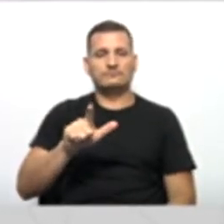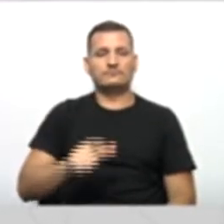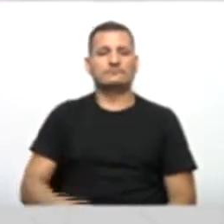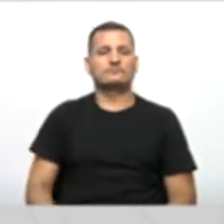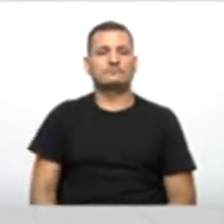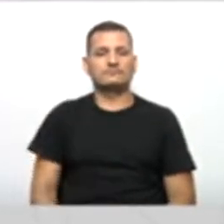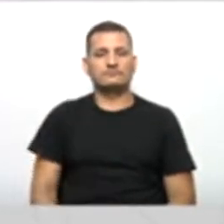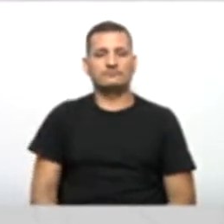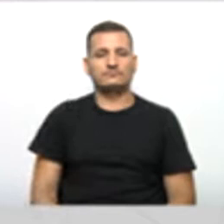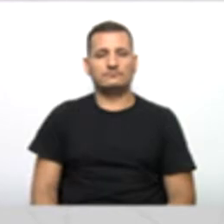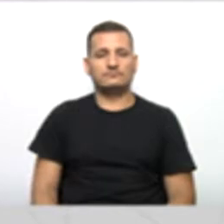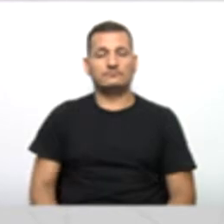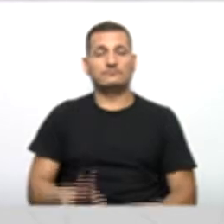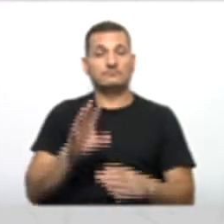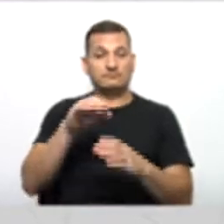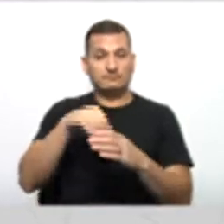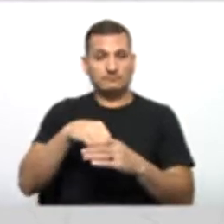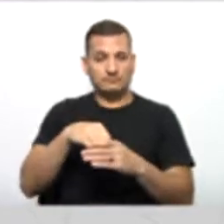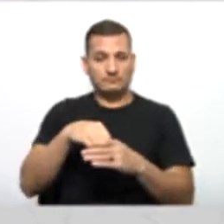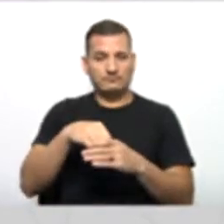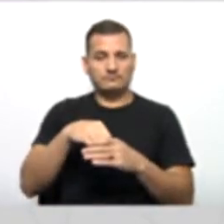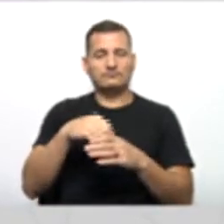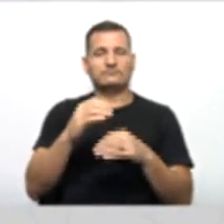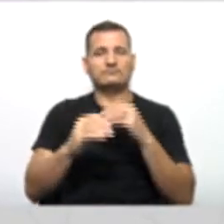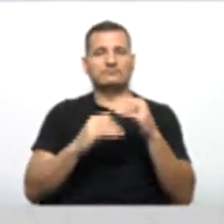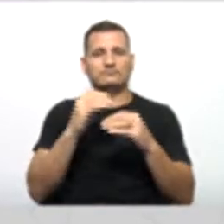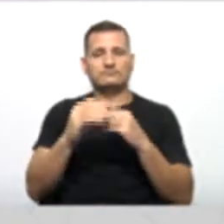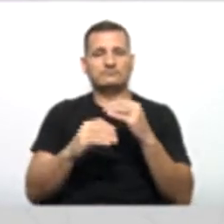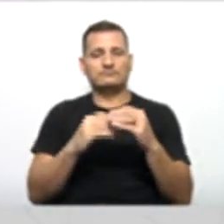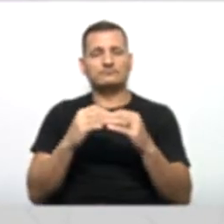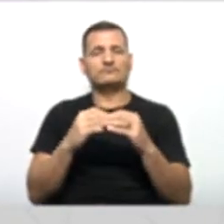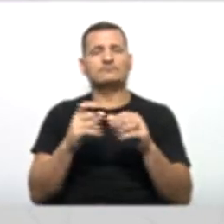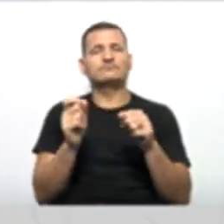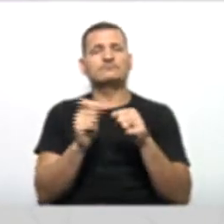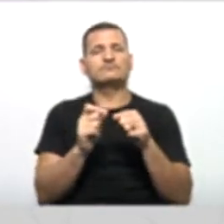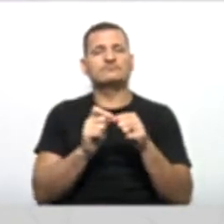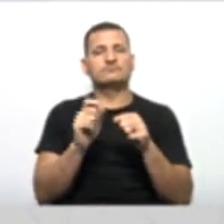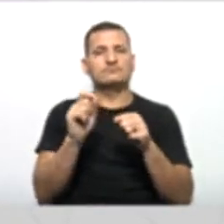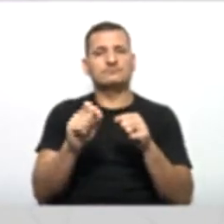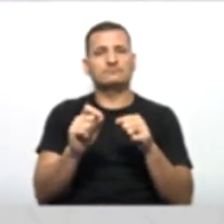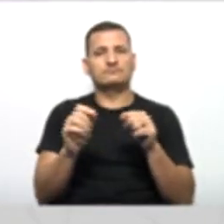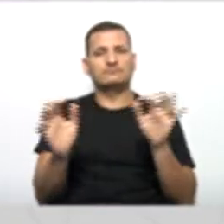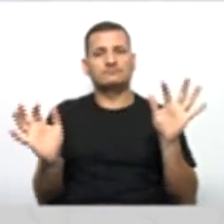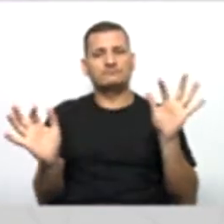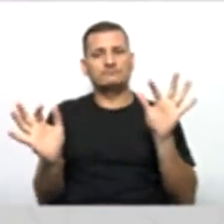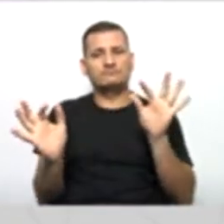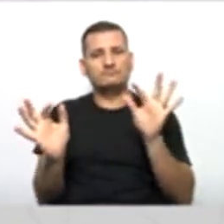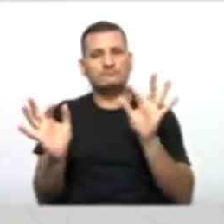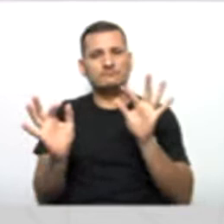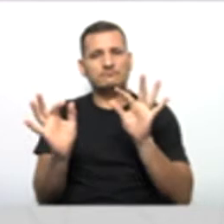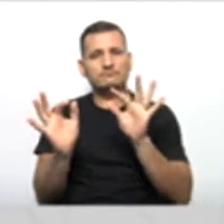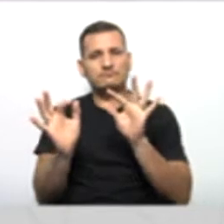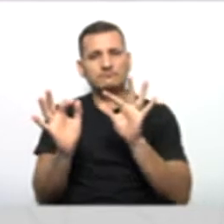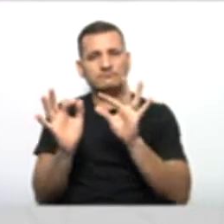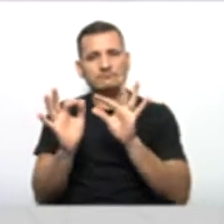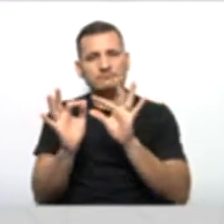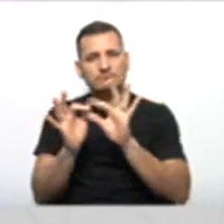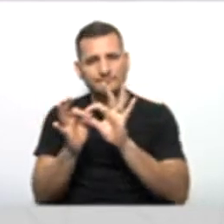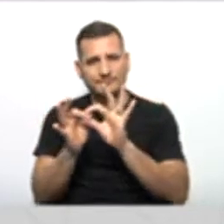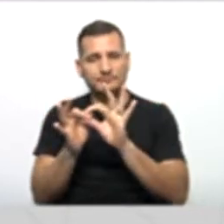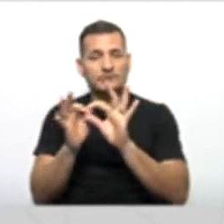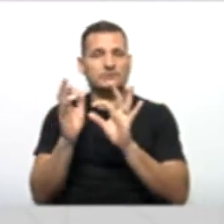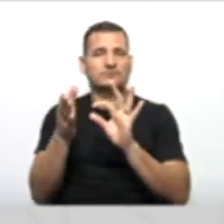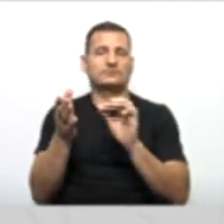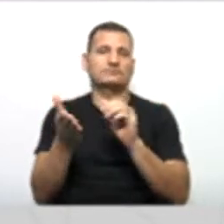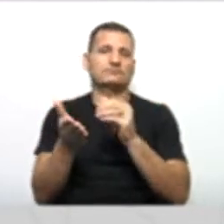dentro do banco de dados nós faremos uma conexão com ele nós já fizemos isso aqui na